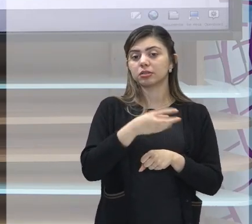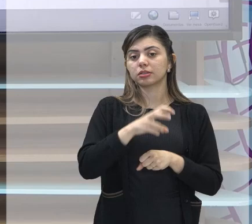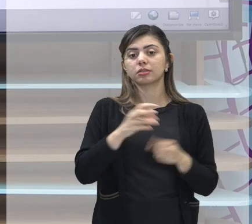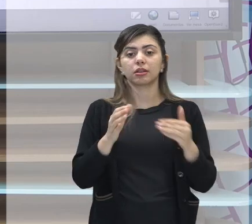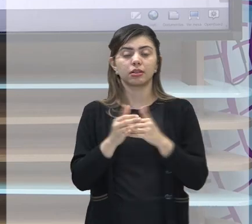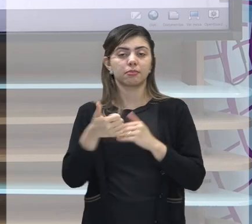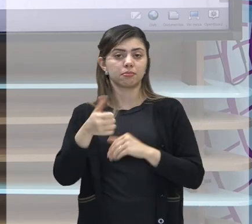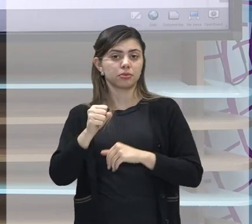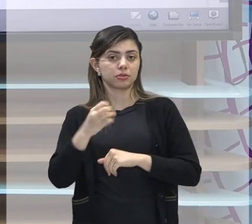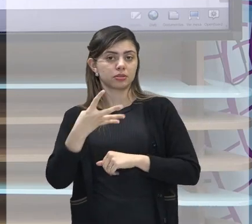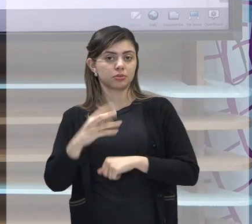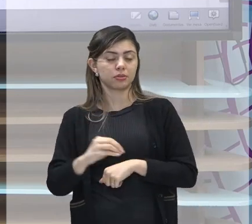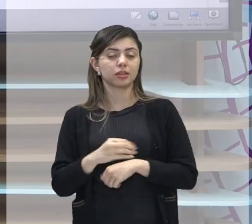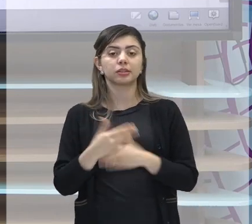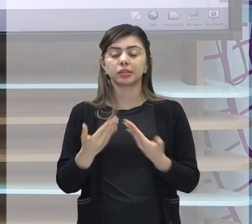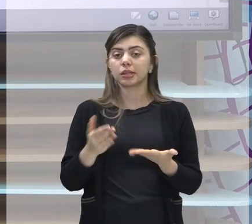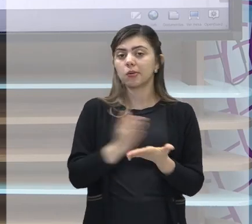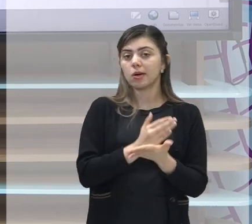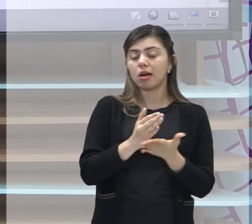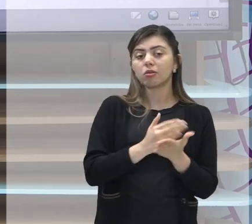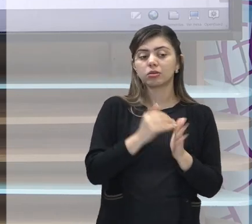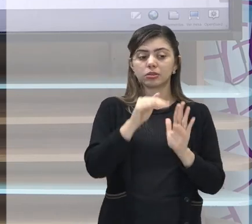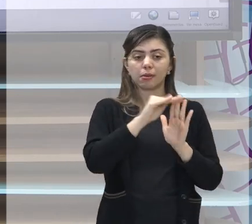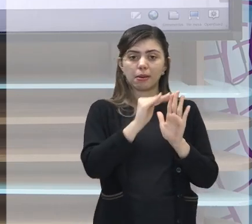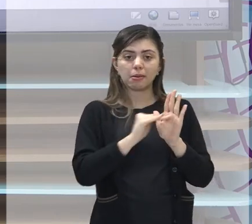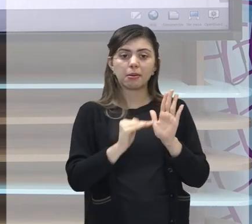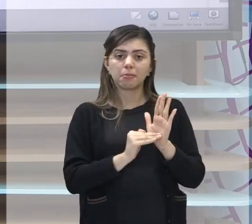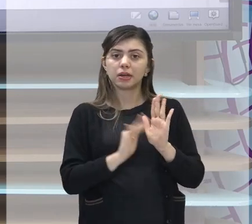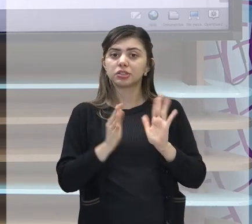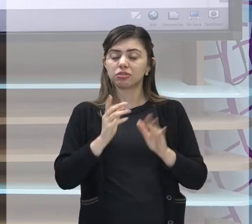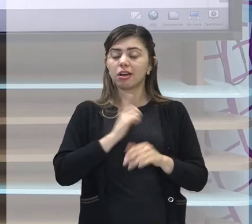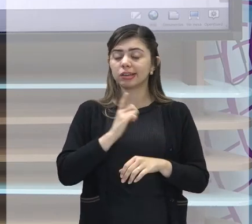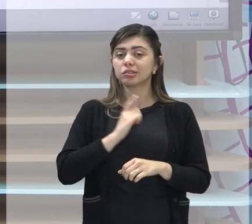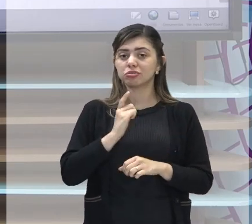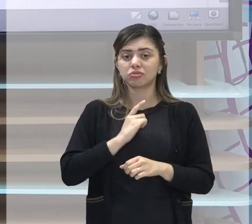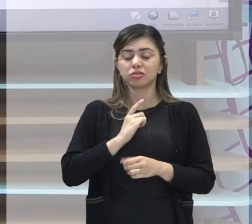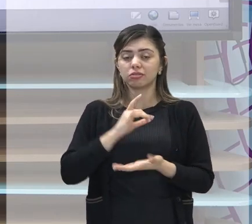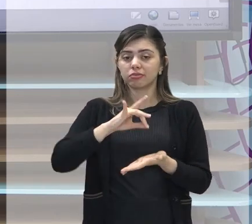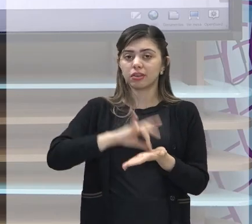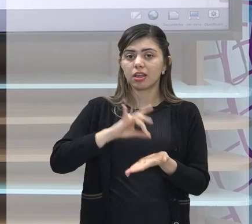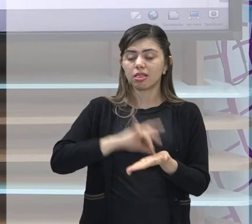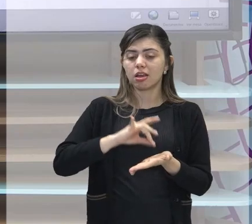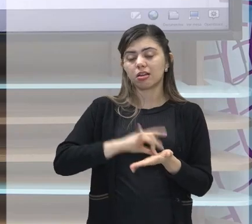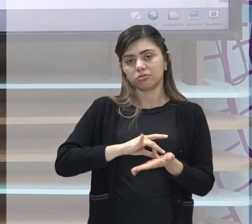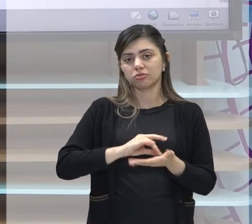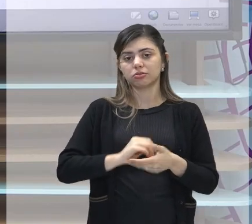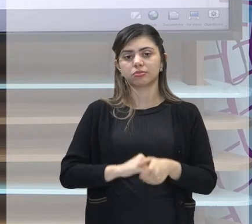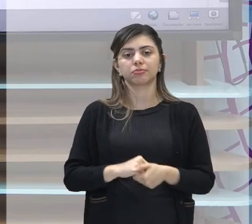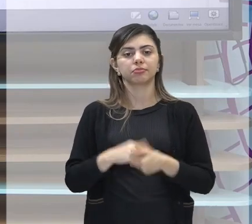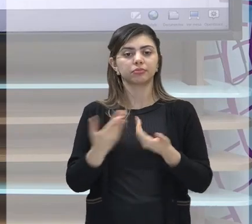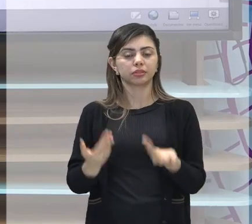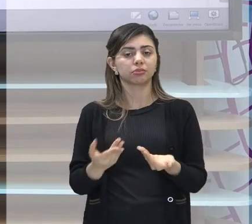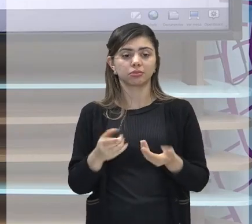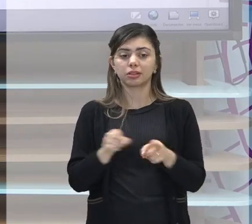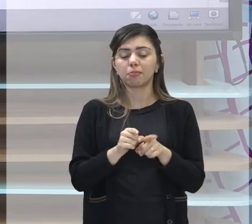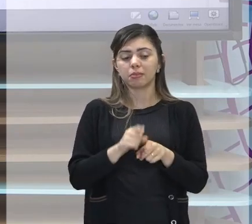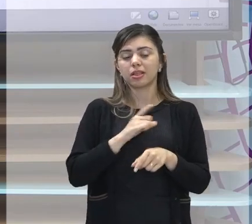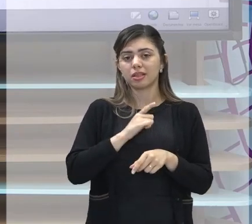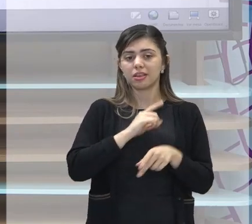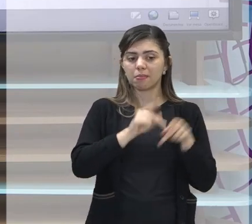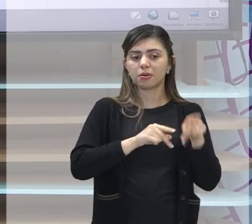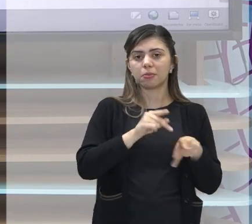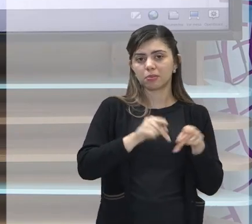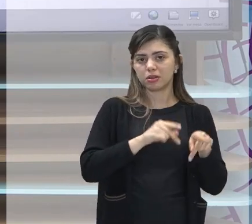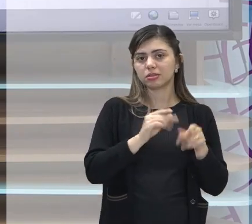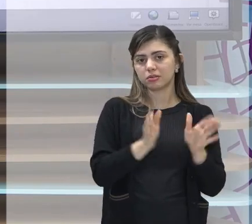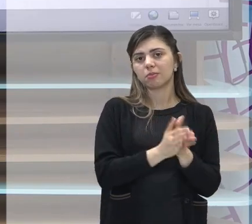1840. Então, alguns ideais já estavam muito bem difundidos, até mesmo pela população mais